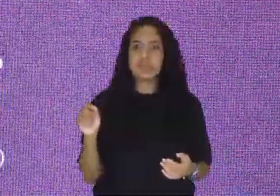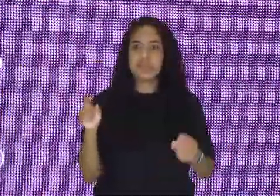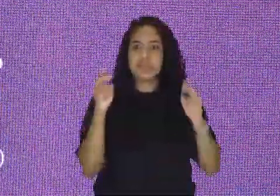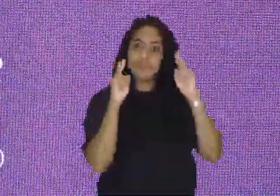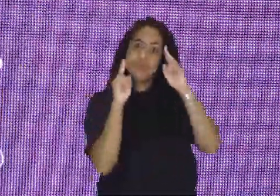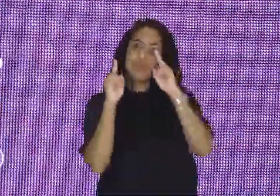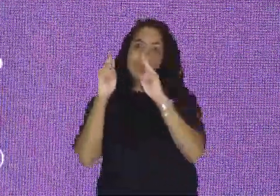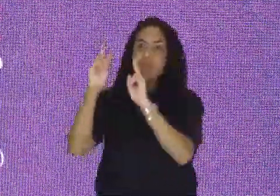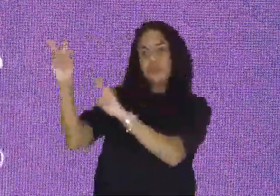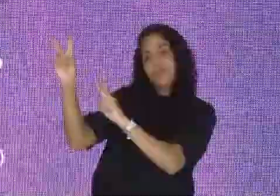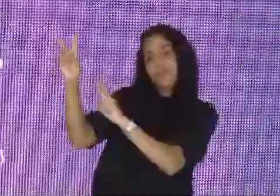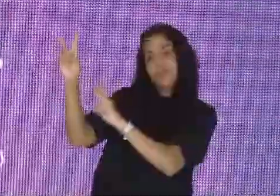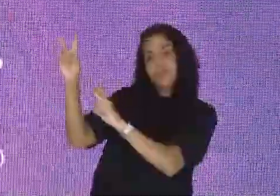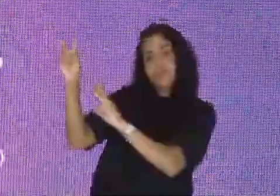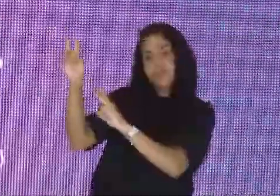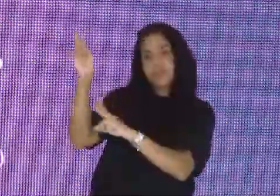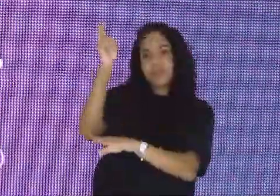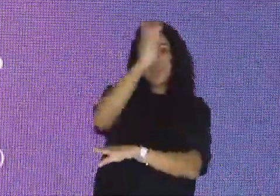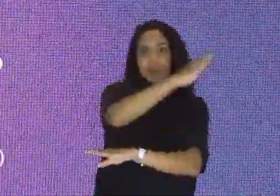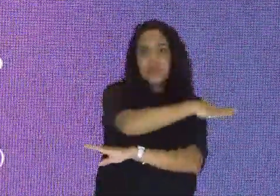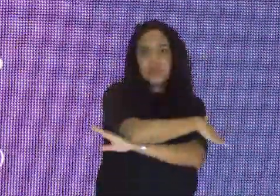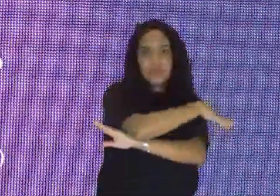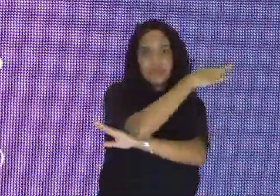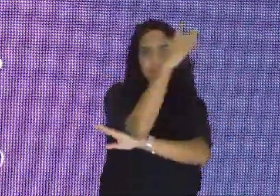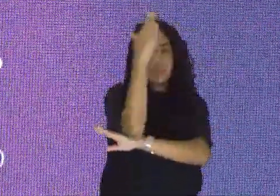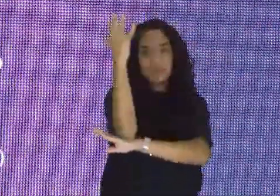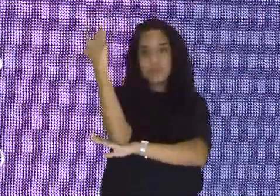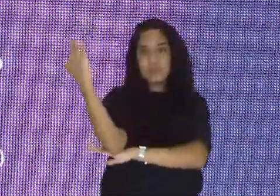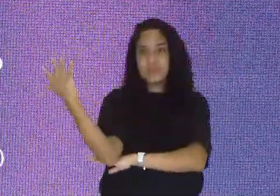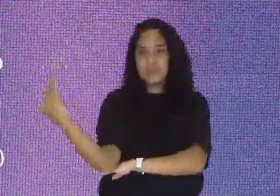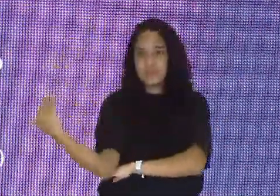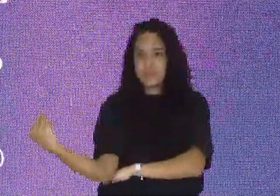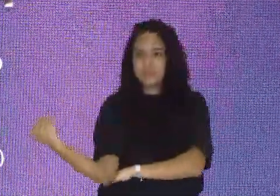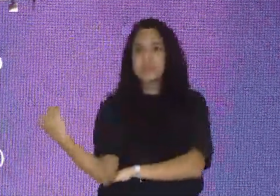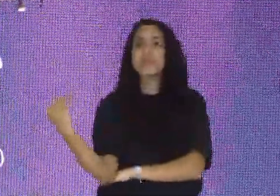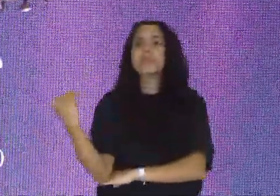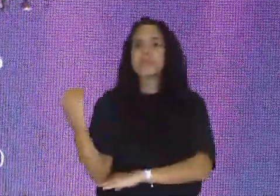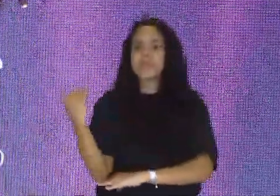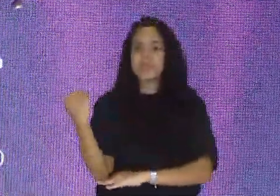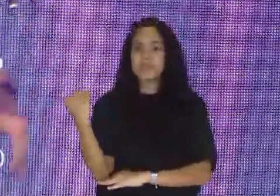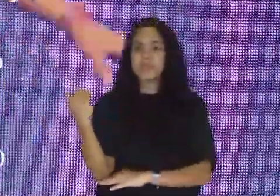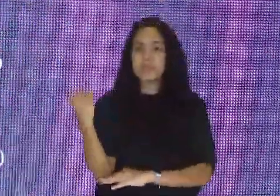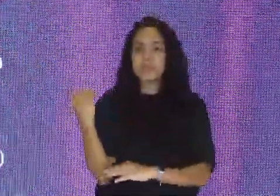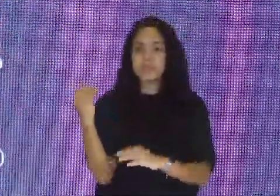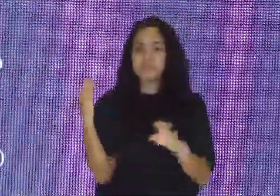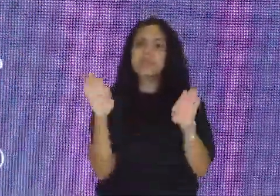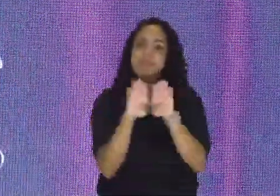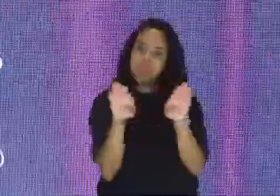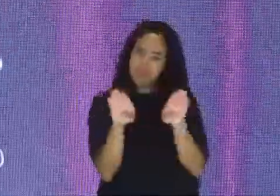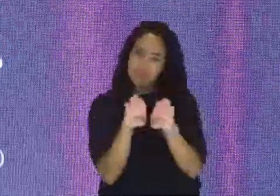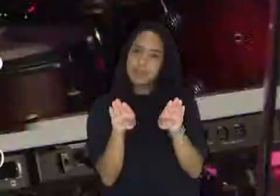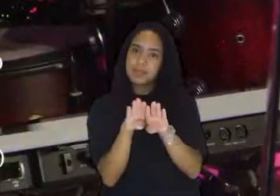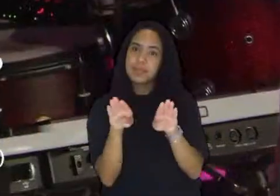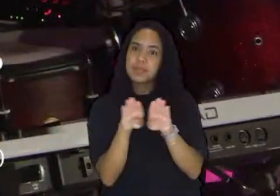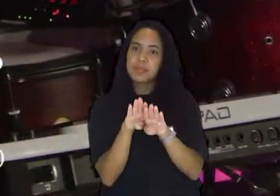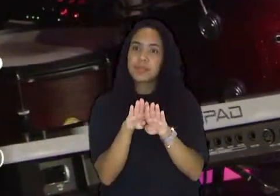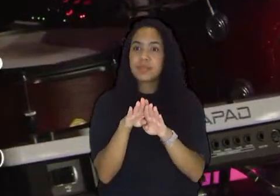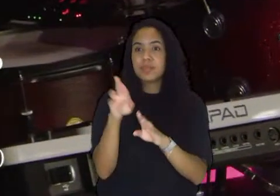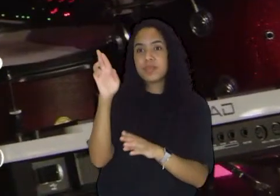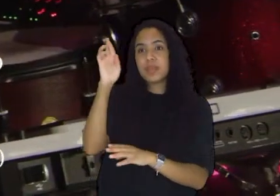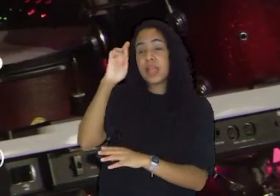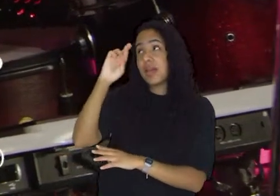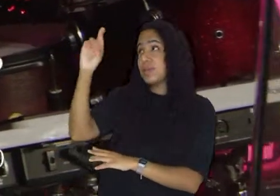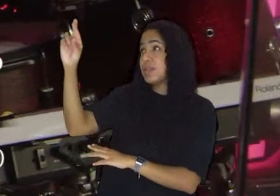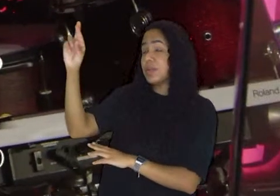chuvoso, assim era o resplendor ao seu redor. Essa era a aparência da figura da glória